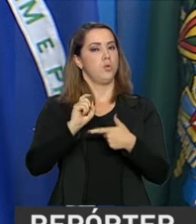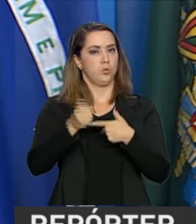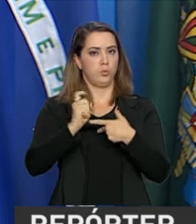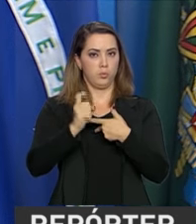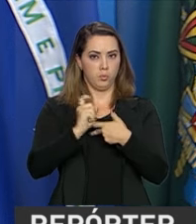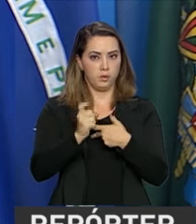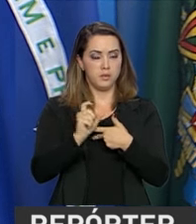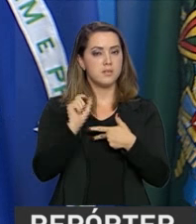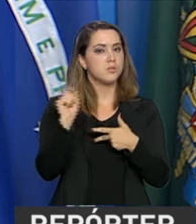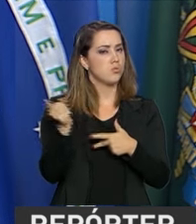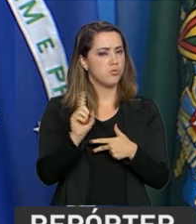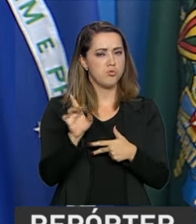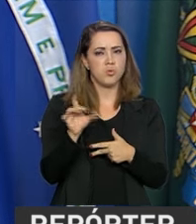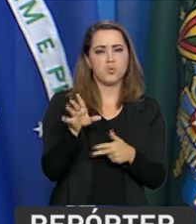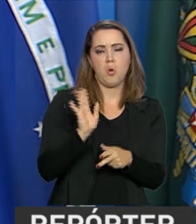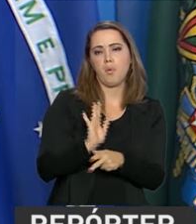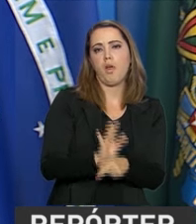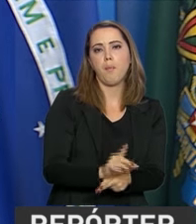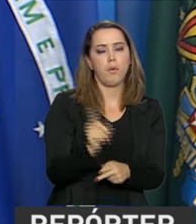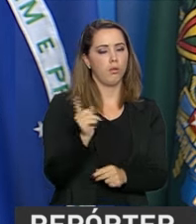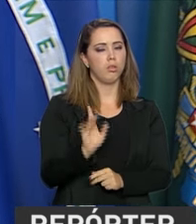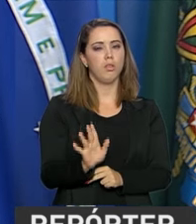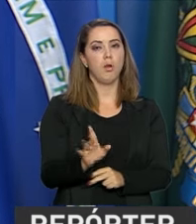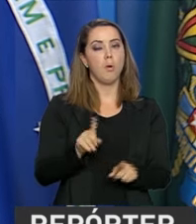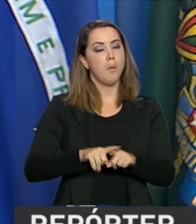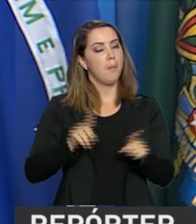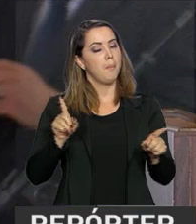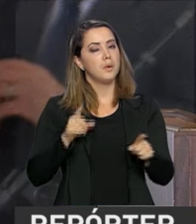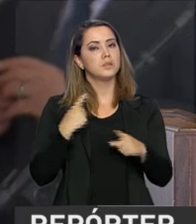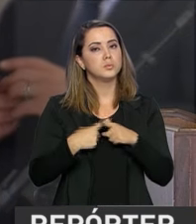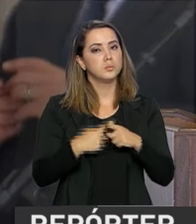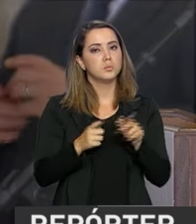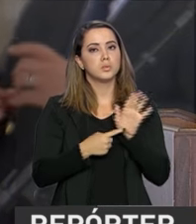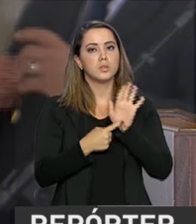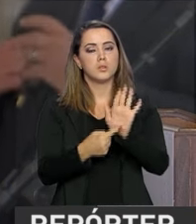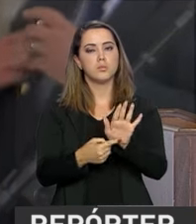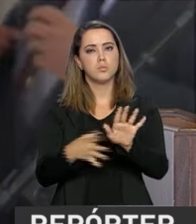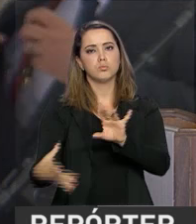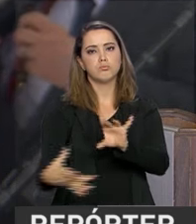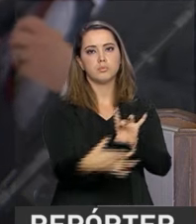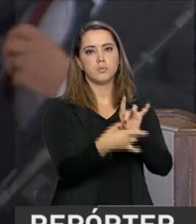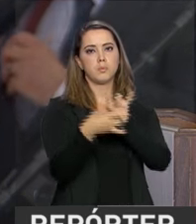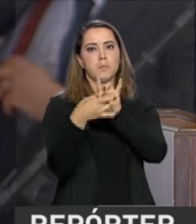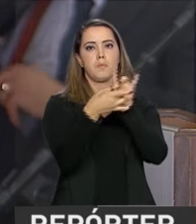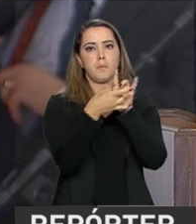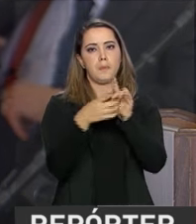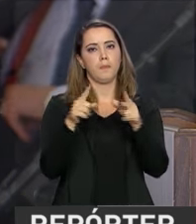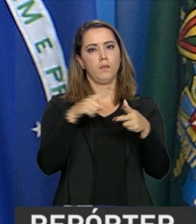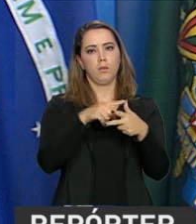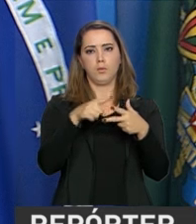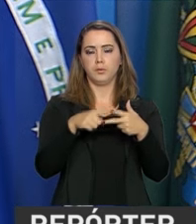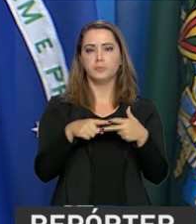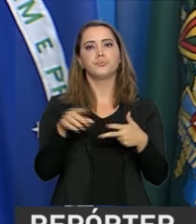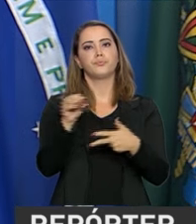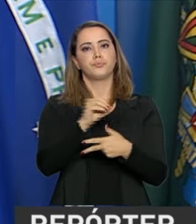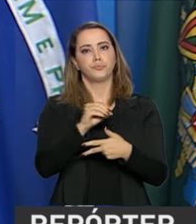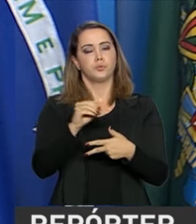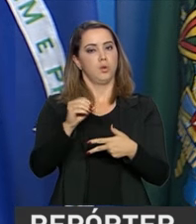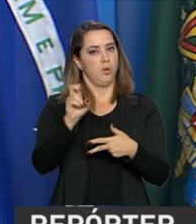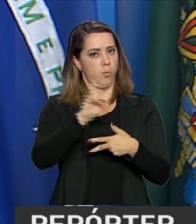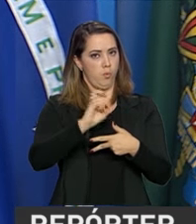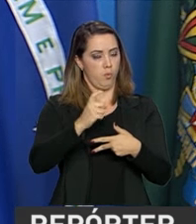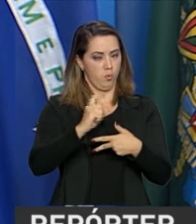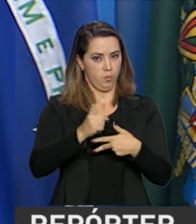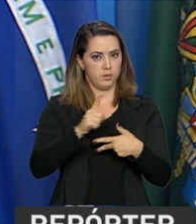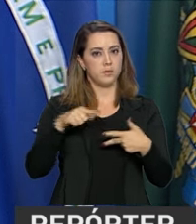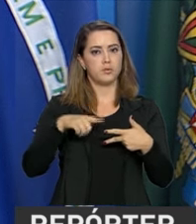executivo, mas porque revela, aos olhos do povo exatamente esta integração governamental entre o executivo e